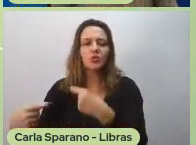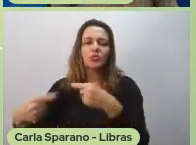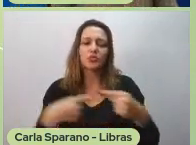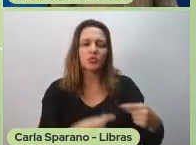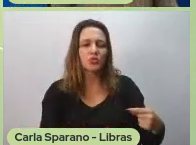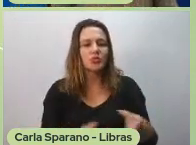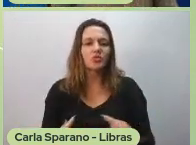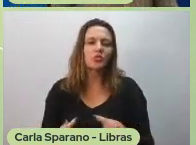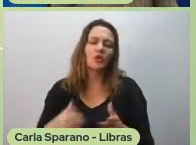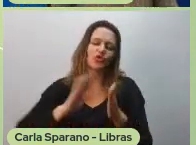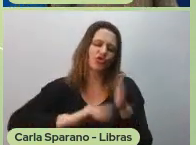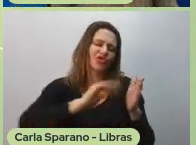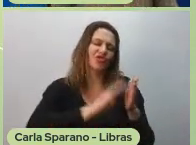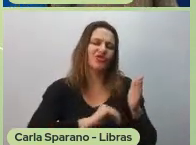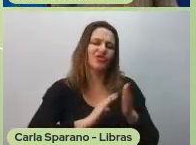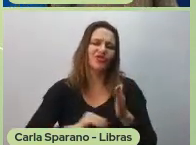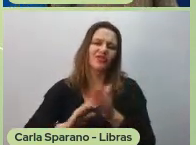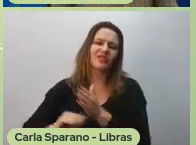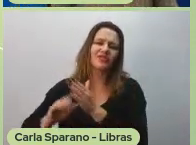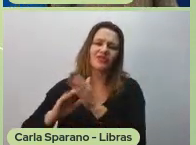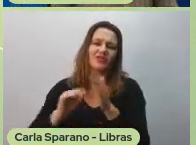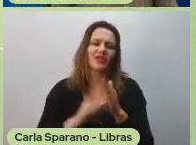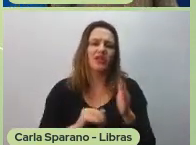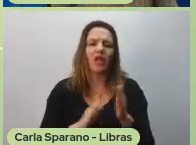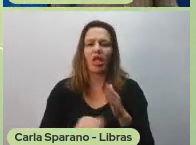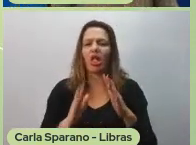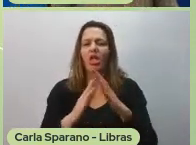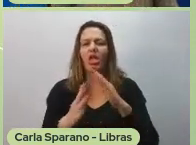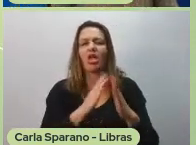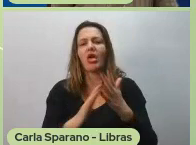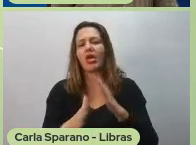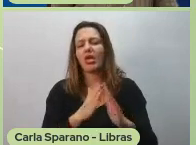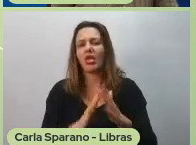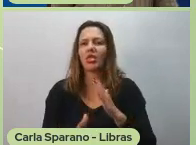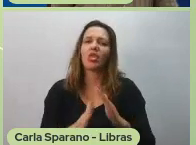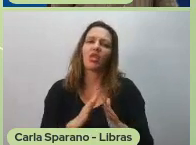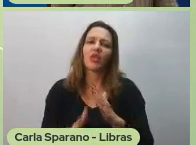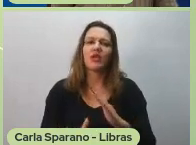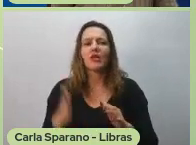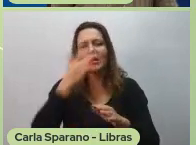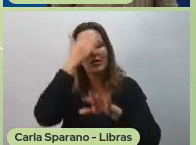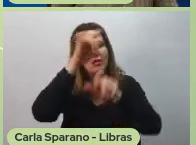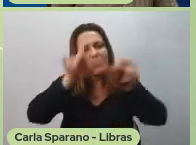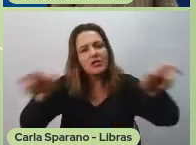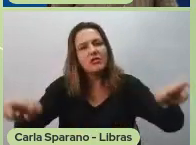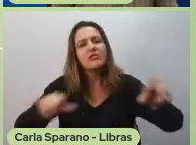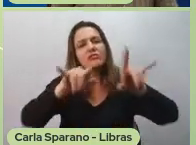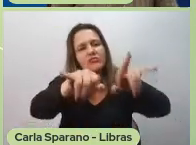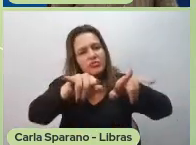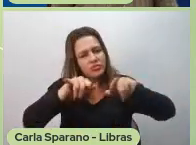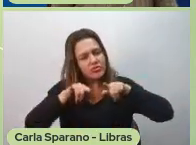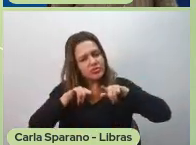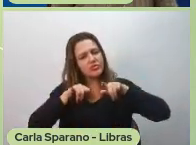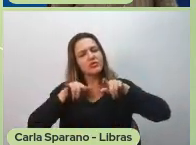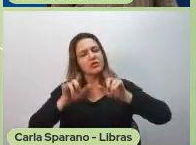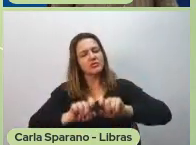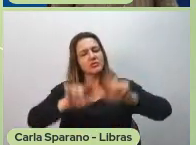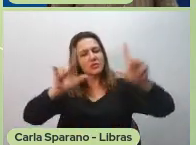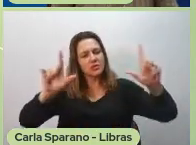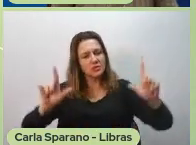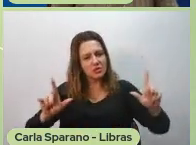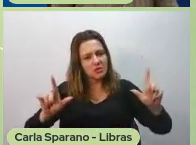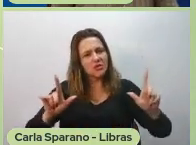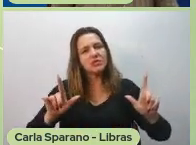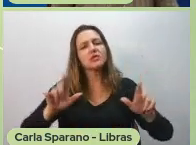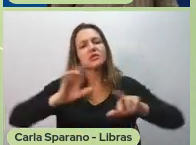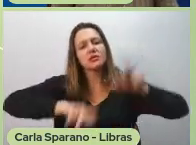vieses inconscientes, atraindo esses públicos, dando espaço e visibilidade aos diversos